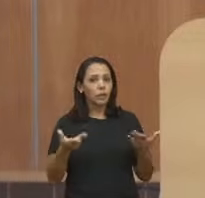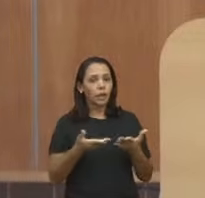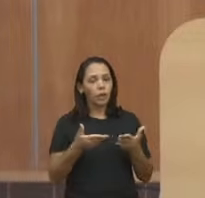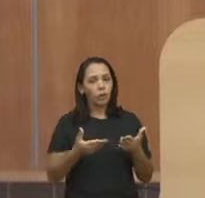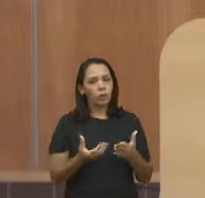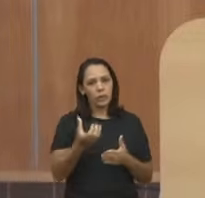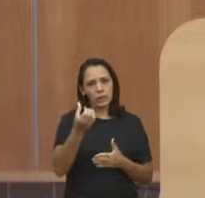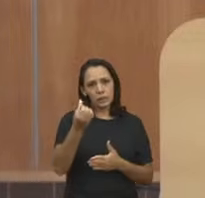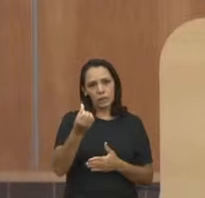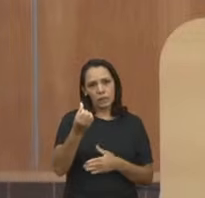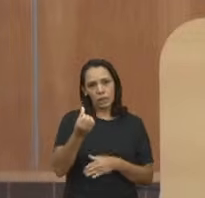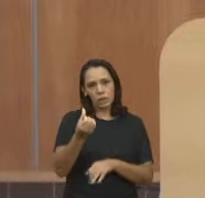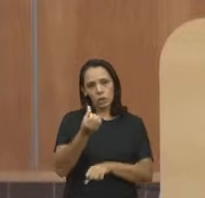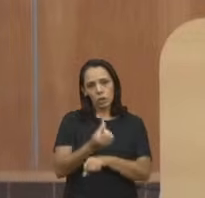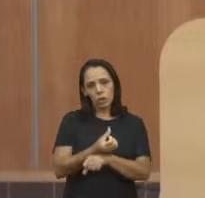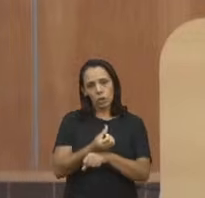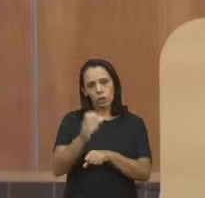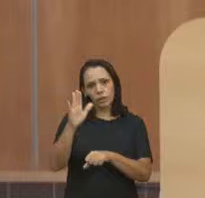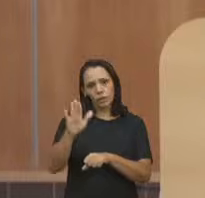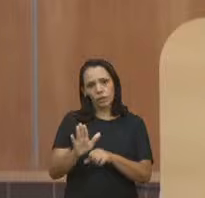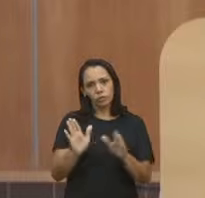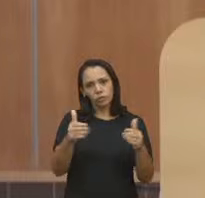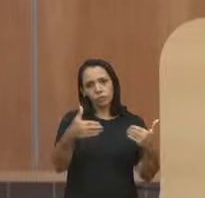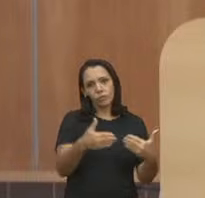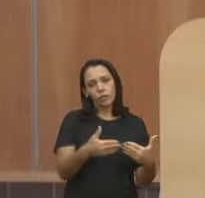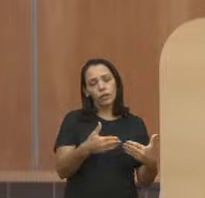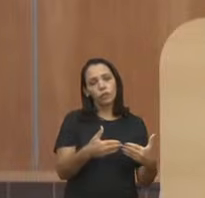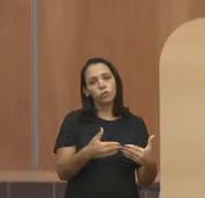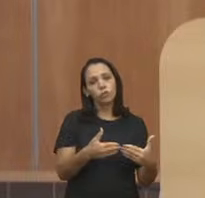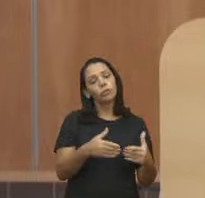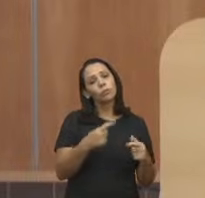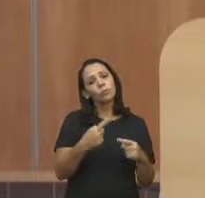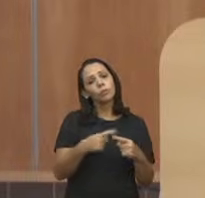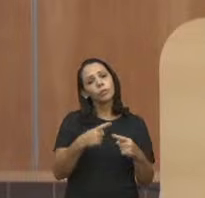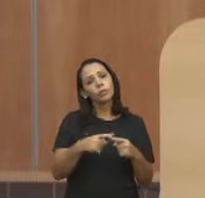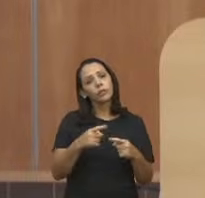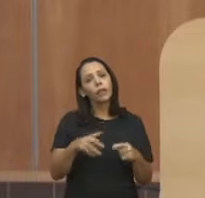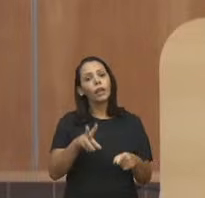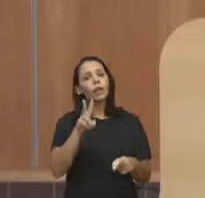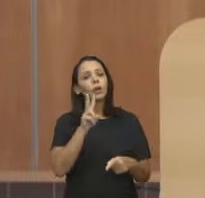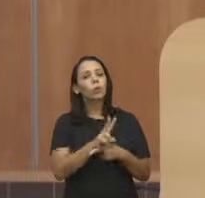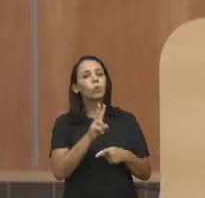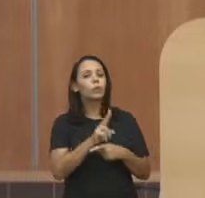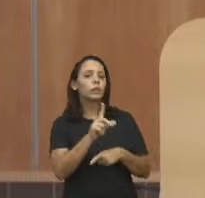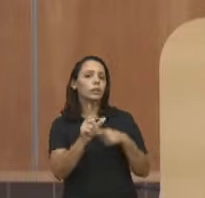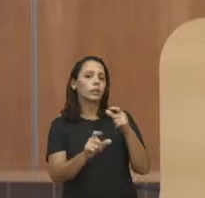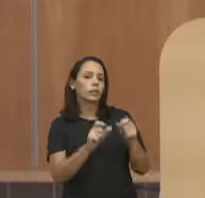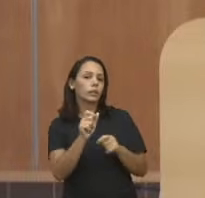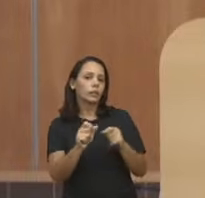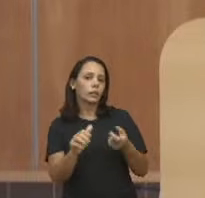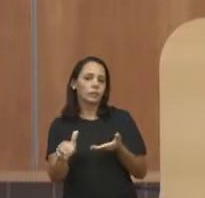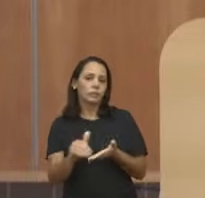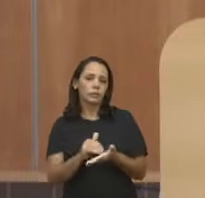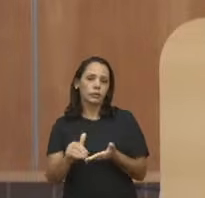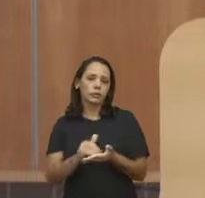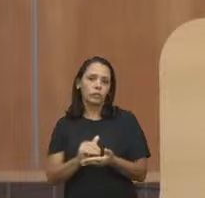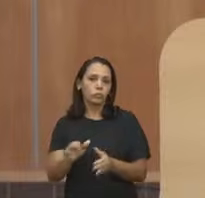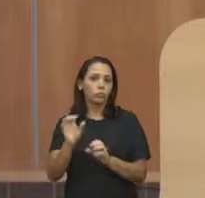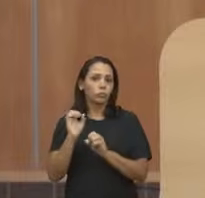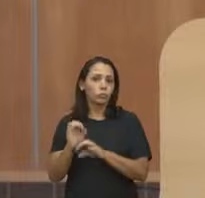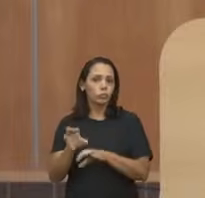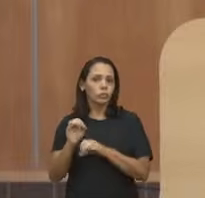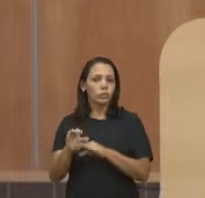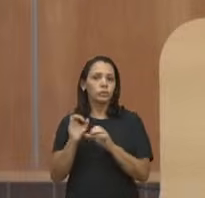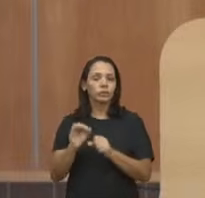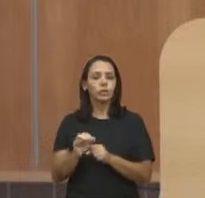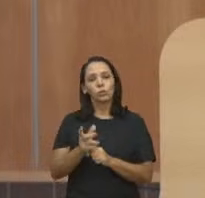fechado, porque é administrado pela educação. Um lindo parque daquele no Parque Santo Antônio, um bairro gigantesco, onde as pessoas